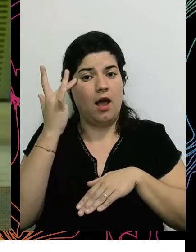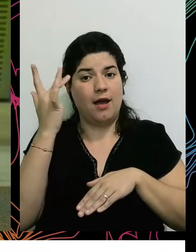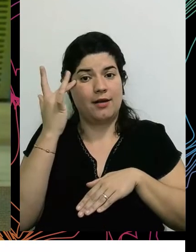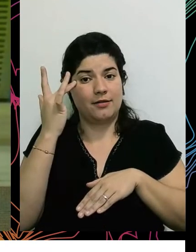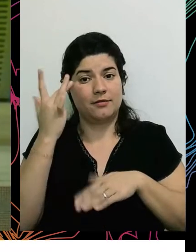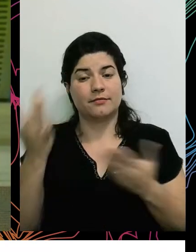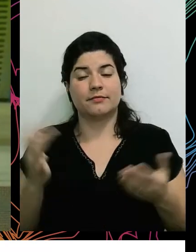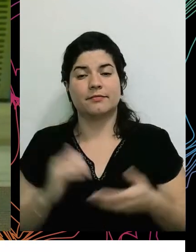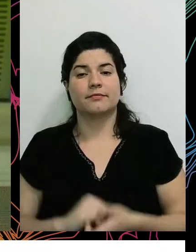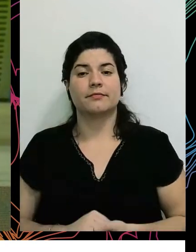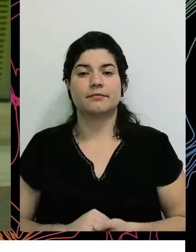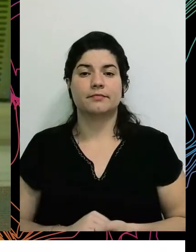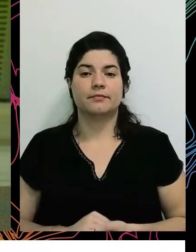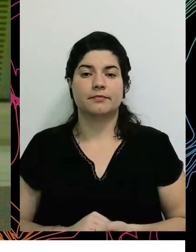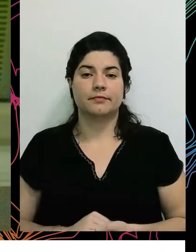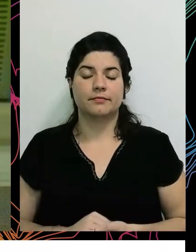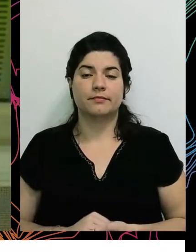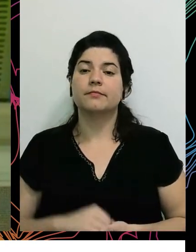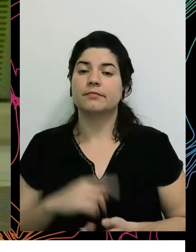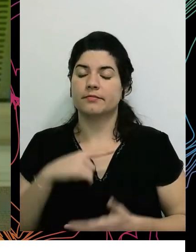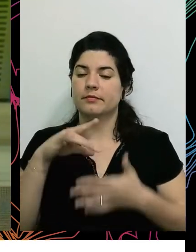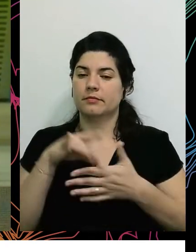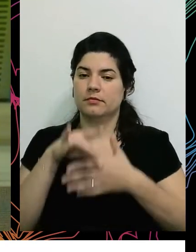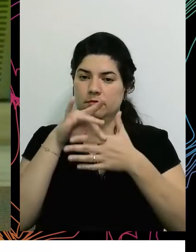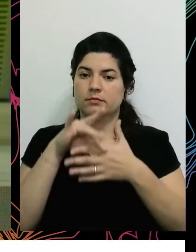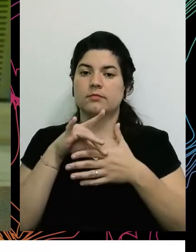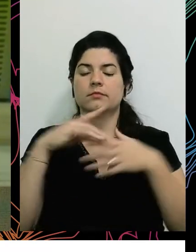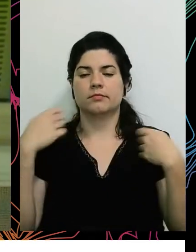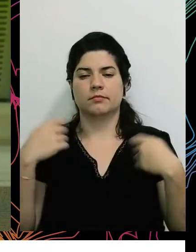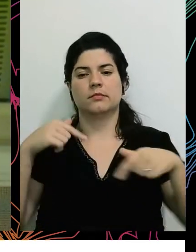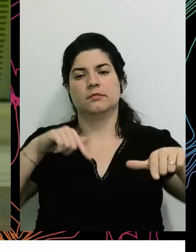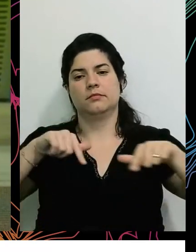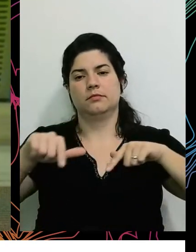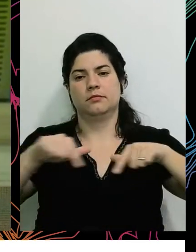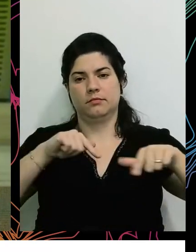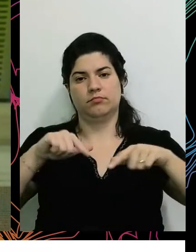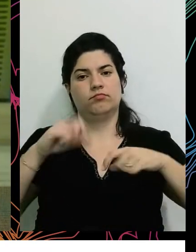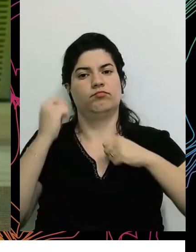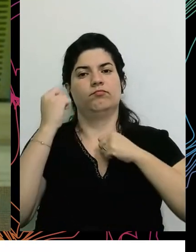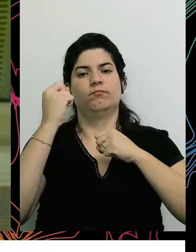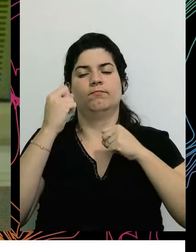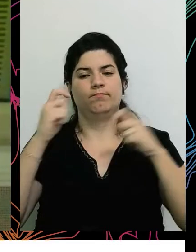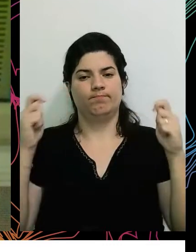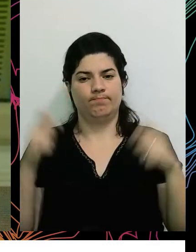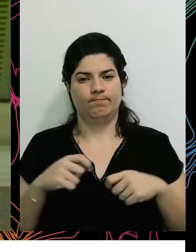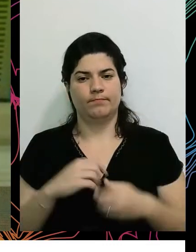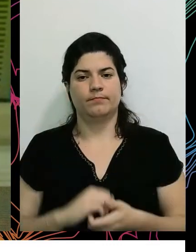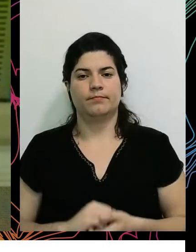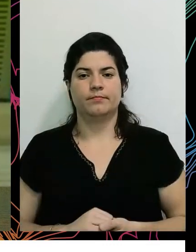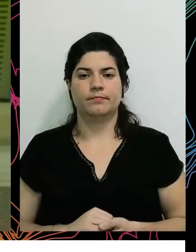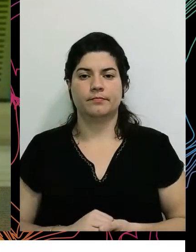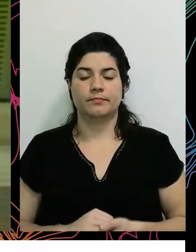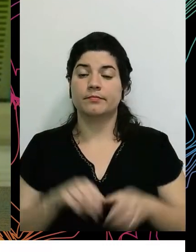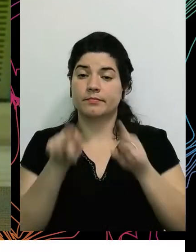Então, é a liderança que tem que trabalhar forte para isso. E também,